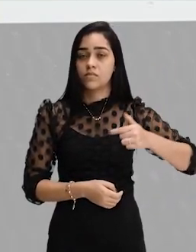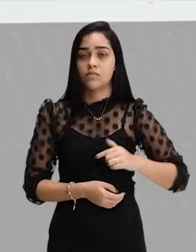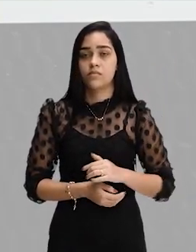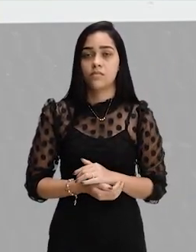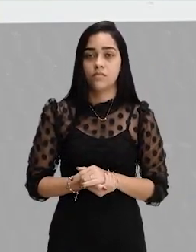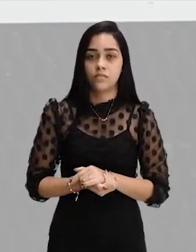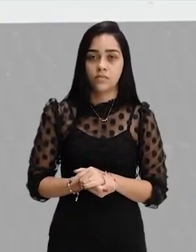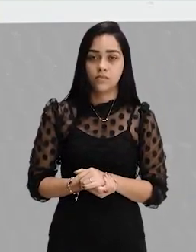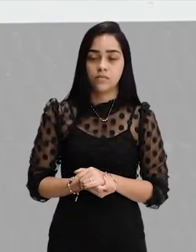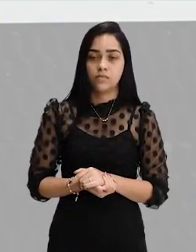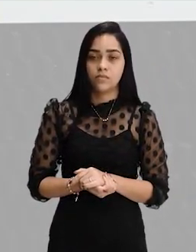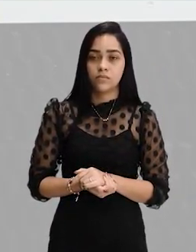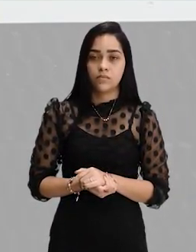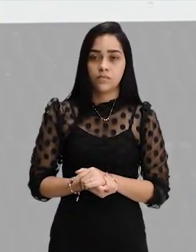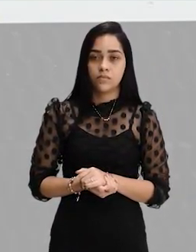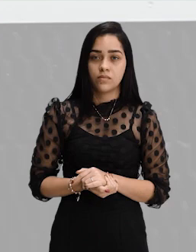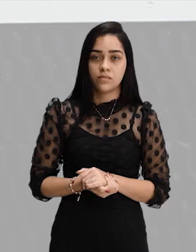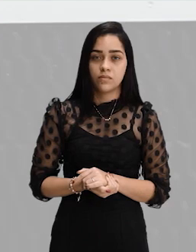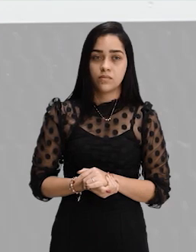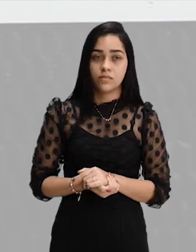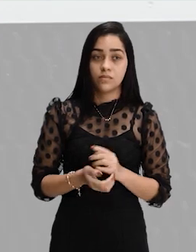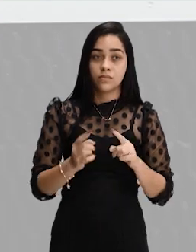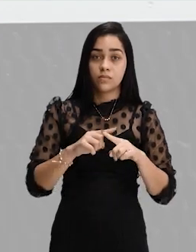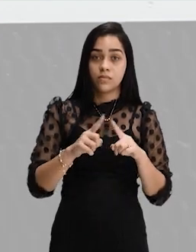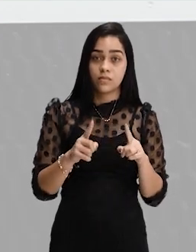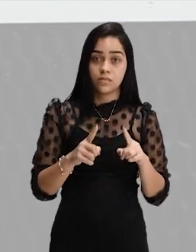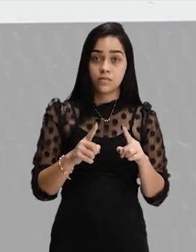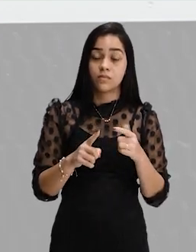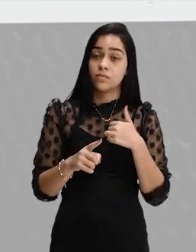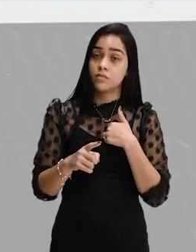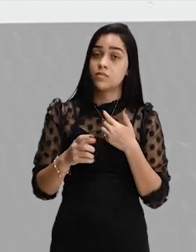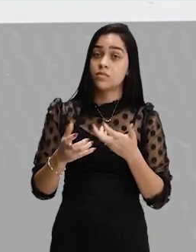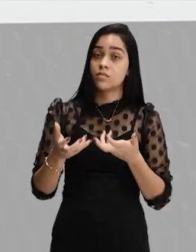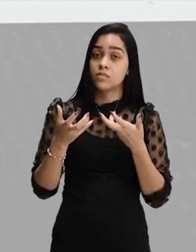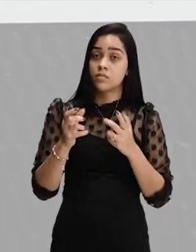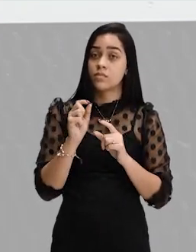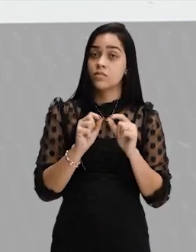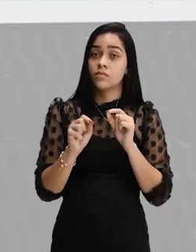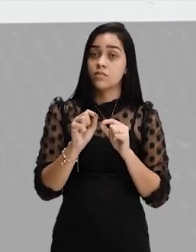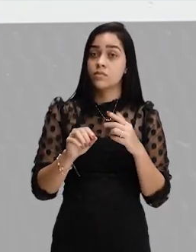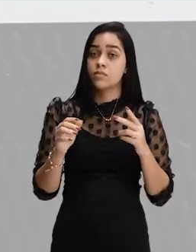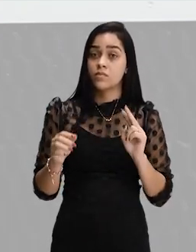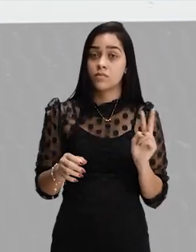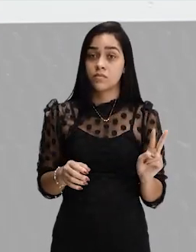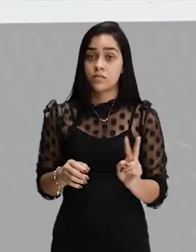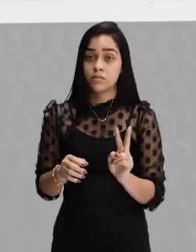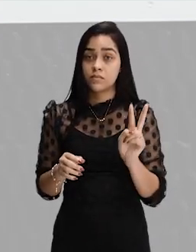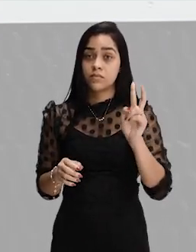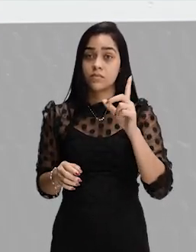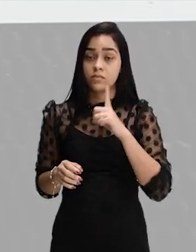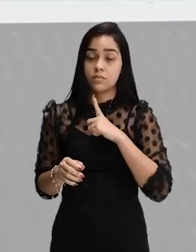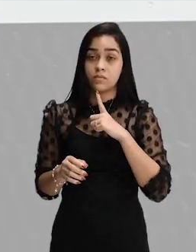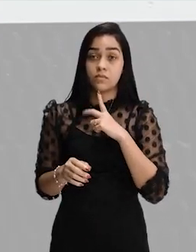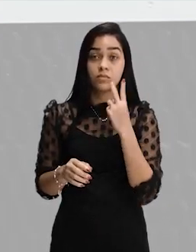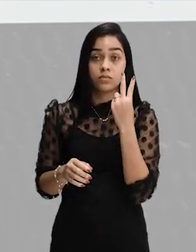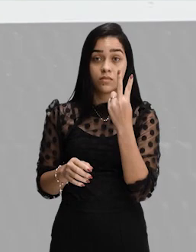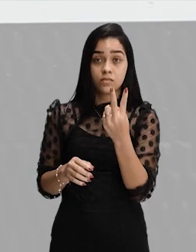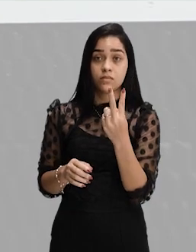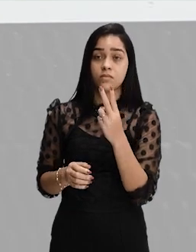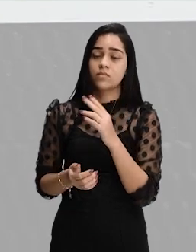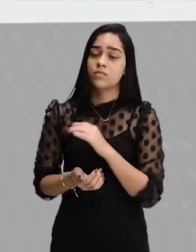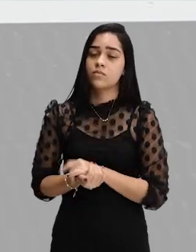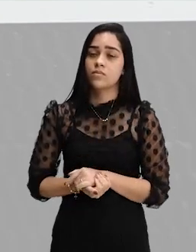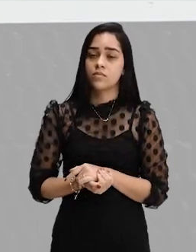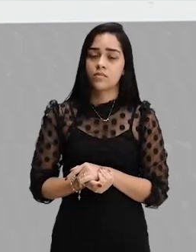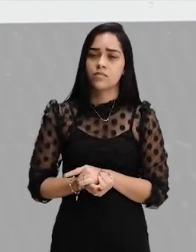minha inequação 2. Tá? Mas, gente, eu quero aqueles valores que satisfaçam as duas.